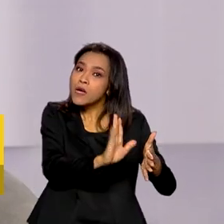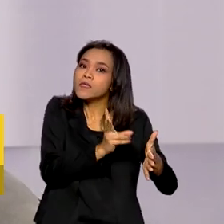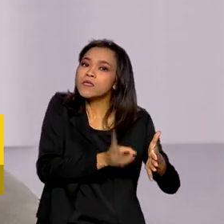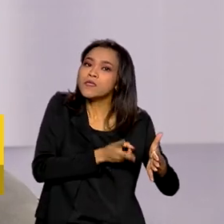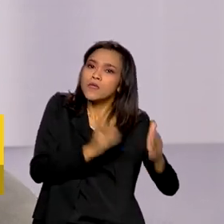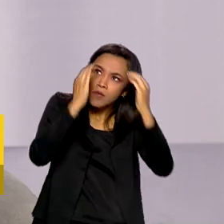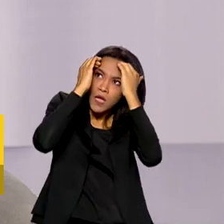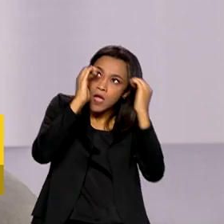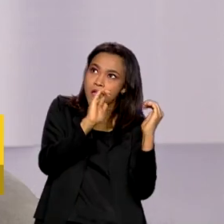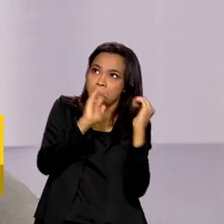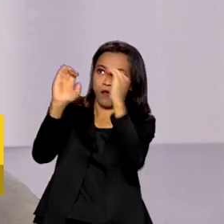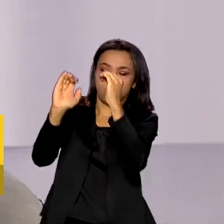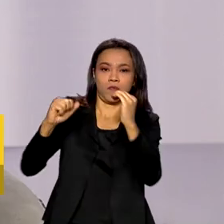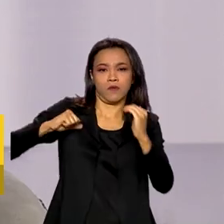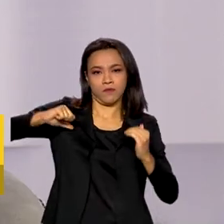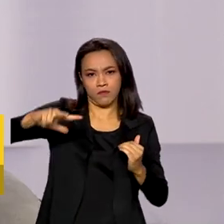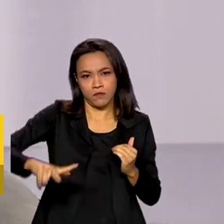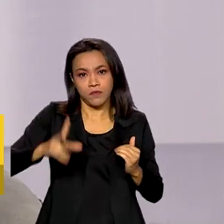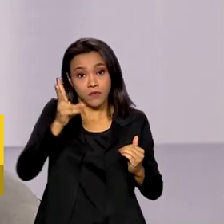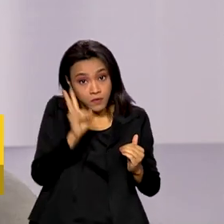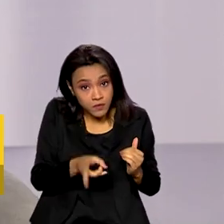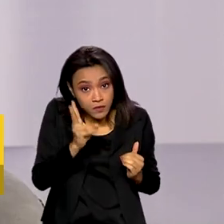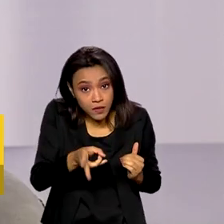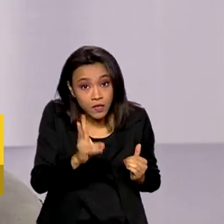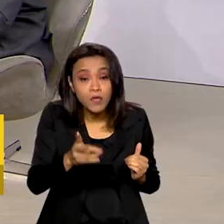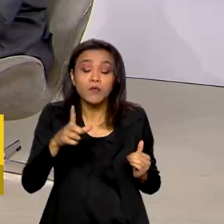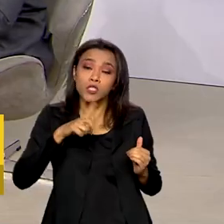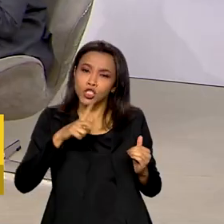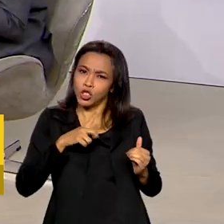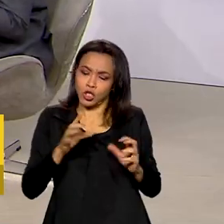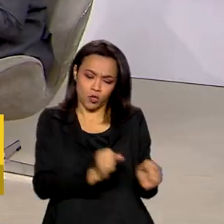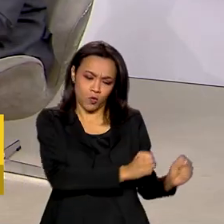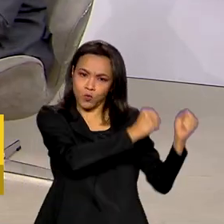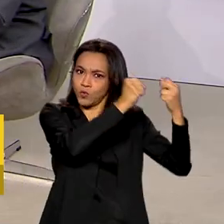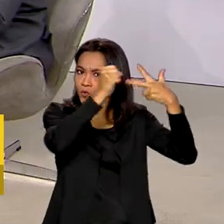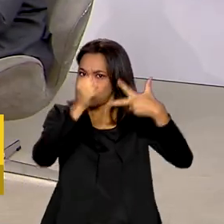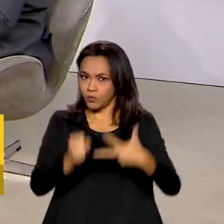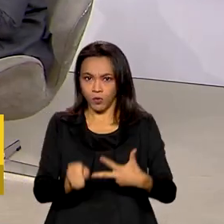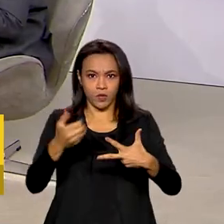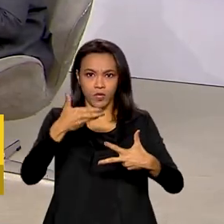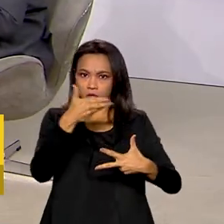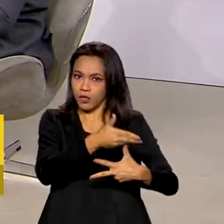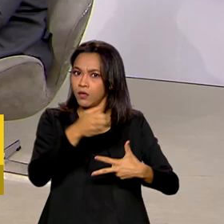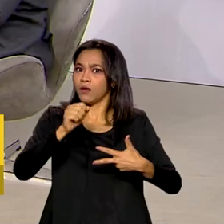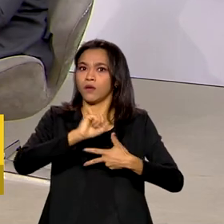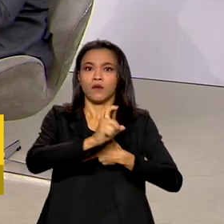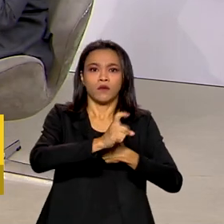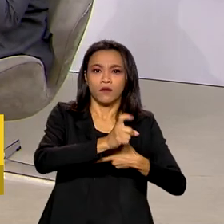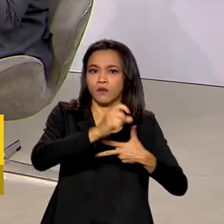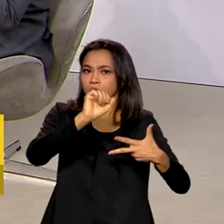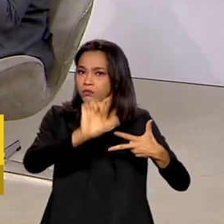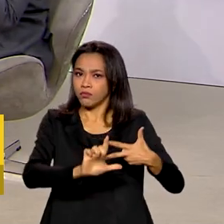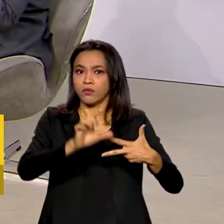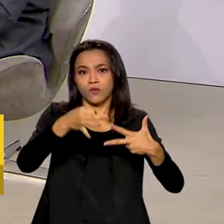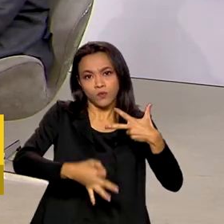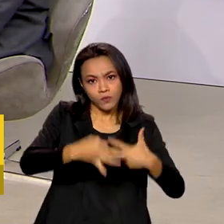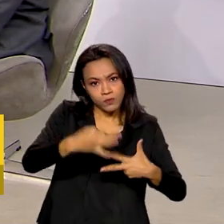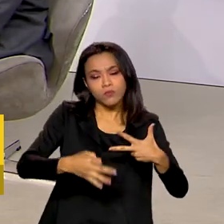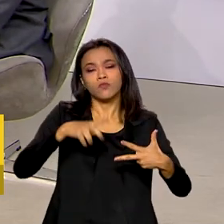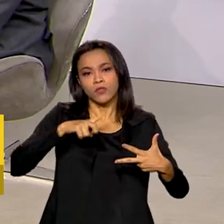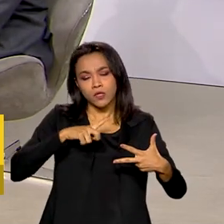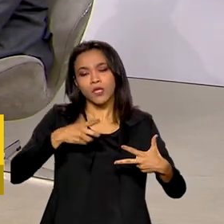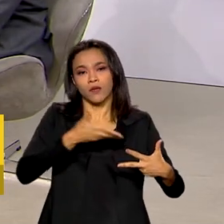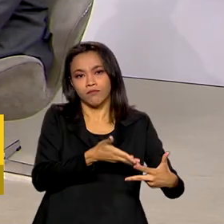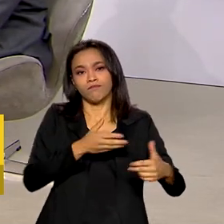O Brasil teria paridade, o Brasil teria poder executivo, teria poder judiciário, teria poder legislativo e seria realmente